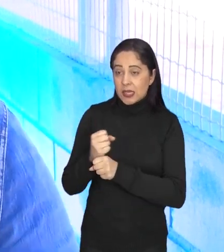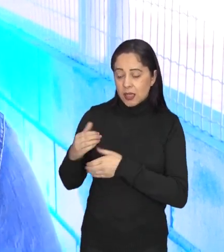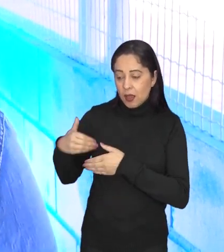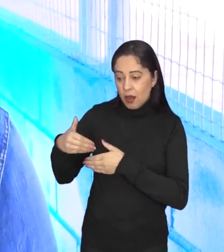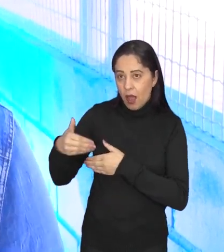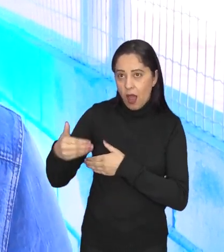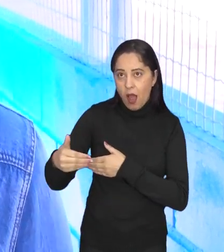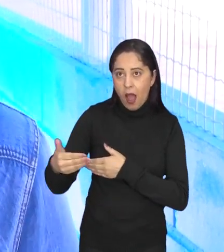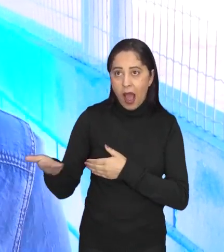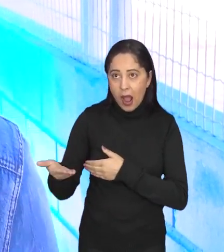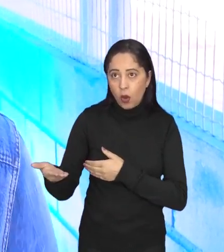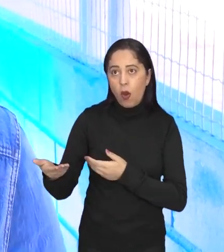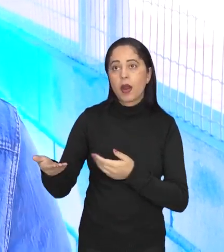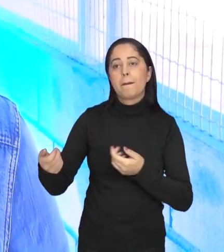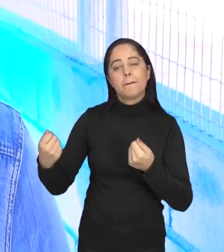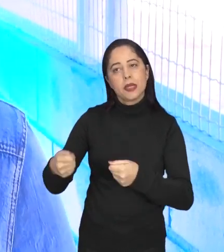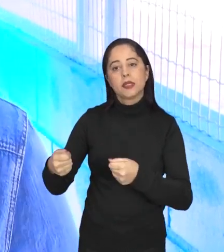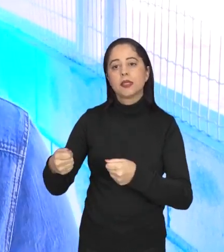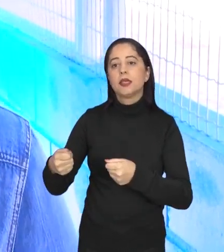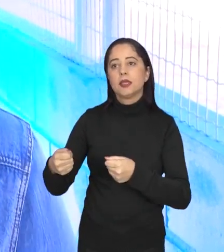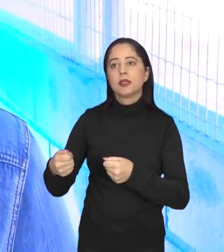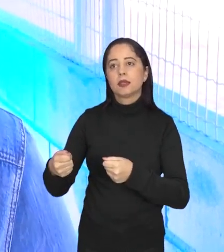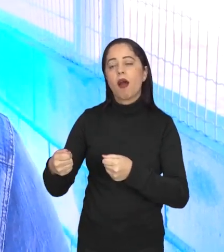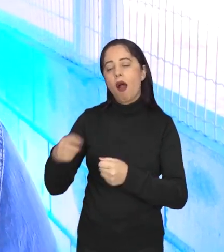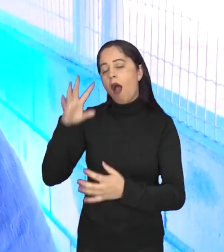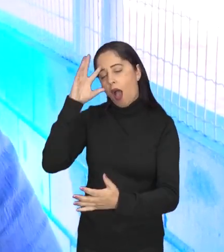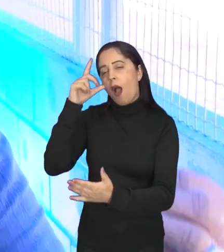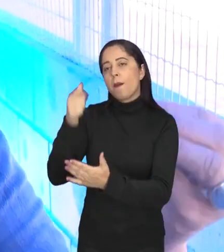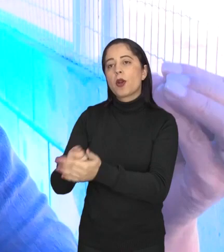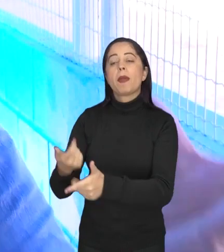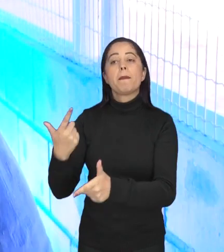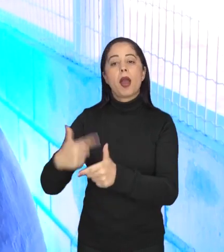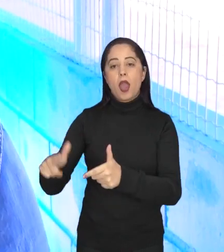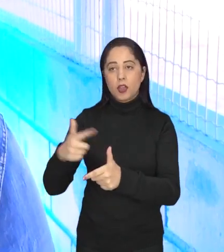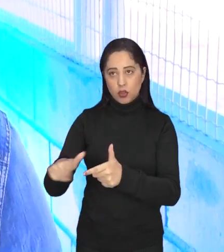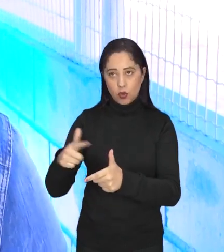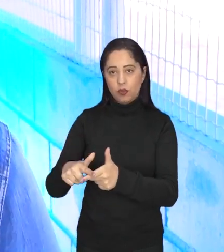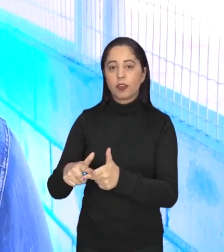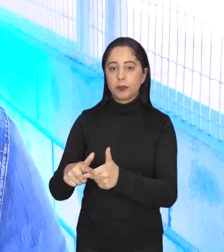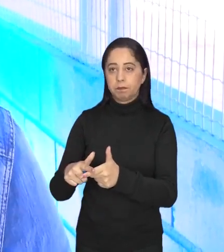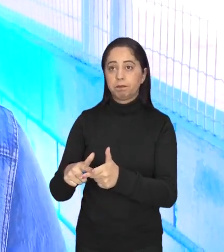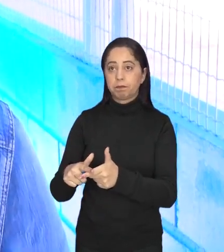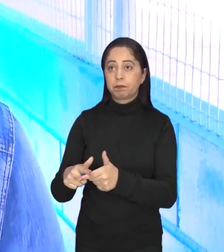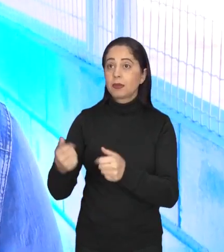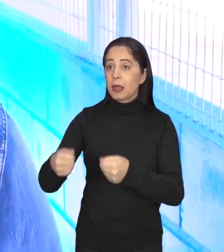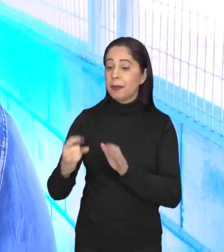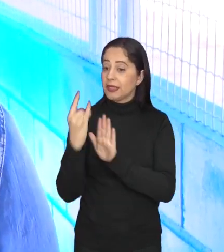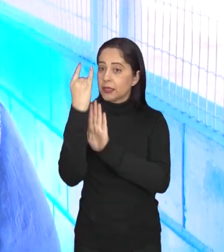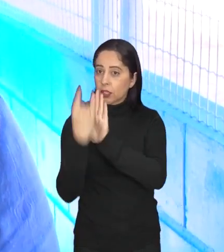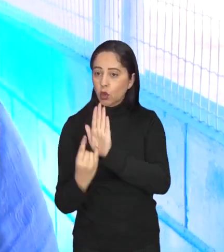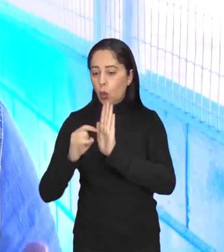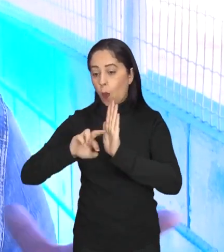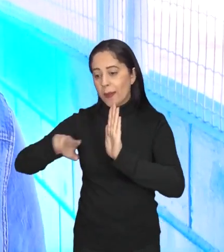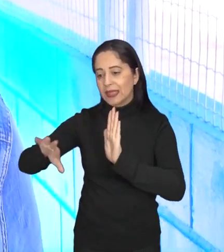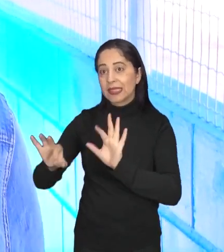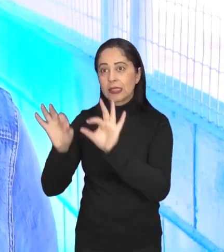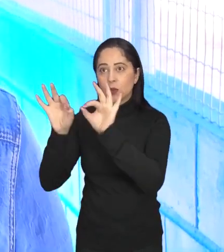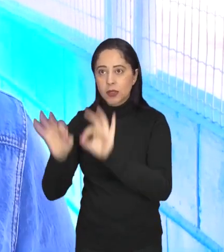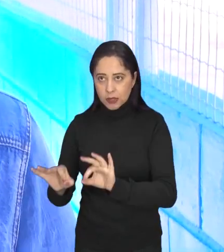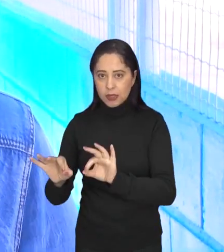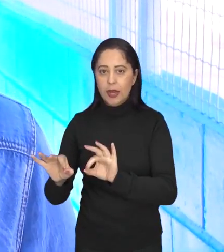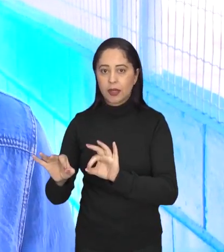depois de 6 anos seja resolvido o problema da área, né? Que possa ser resolvida no cartório e que